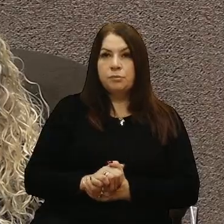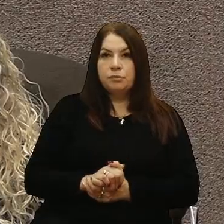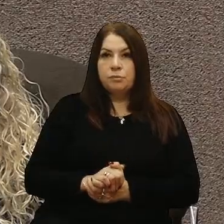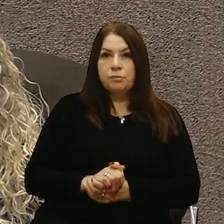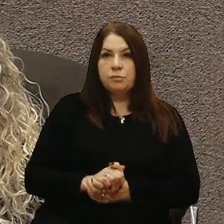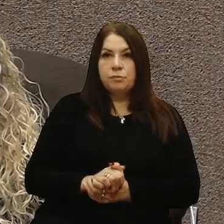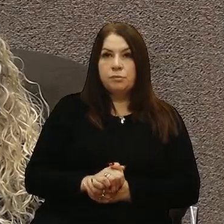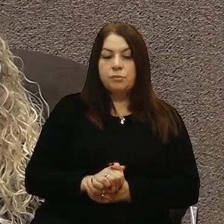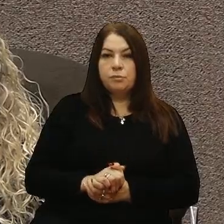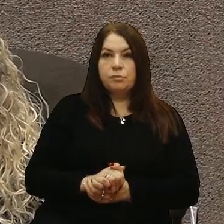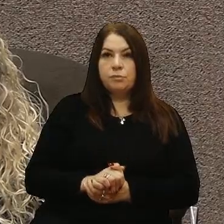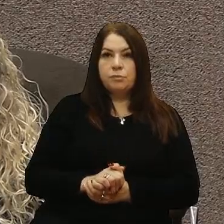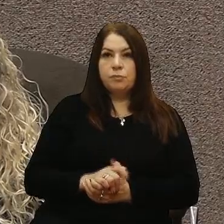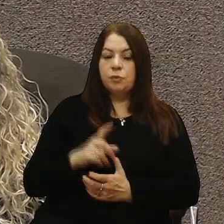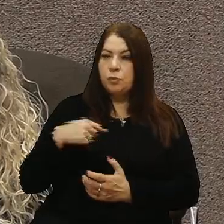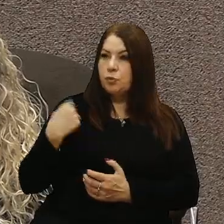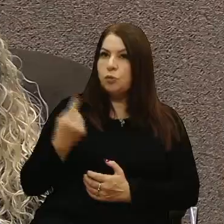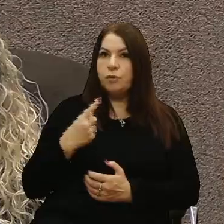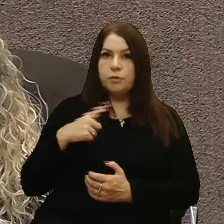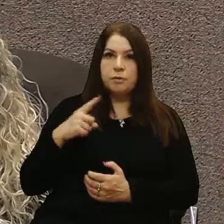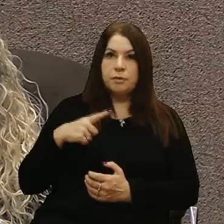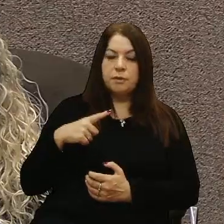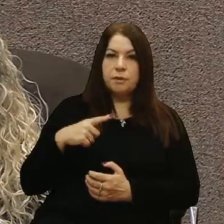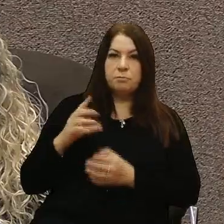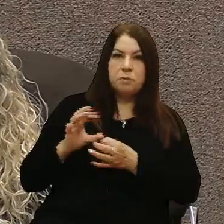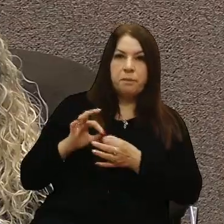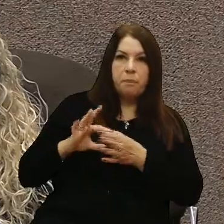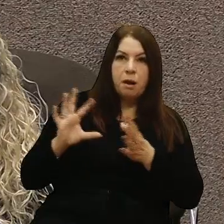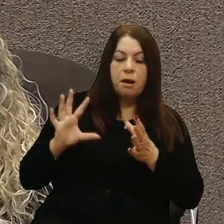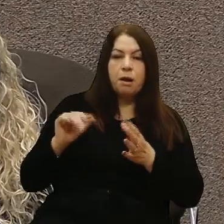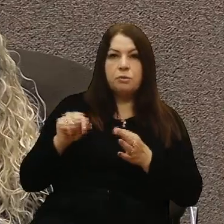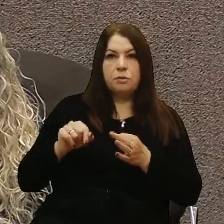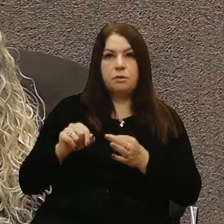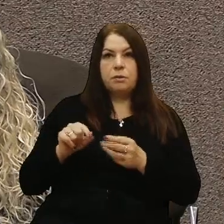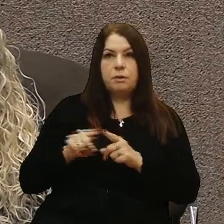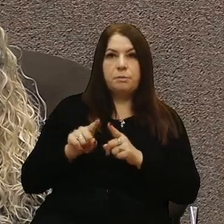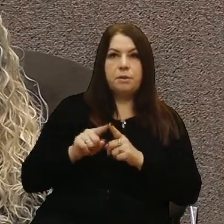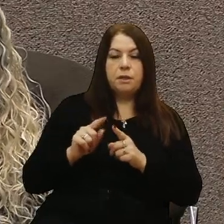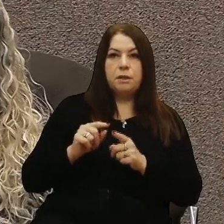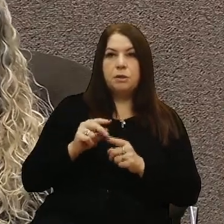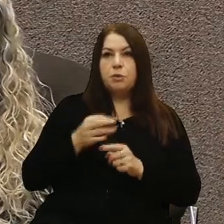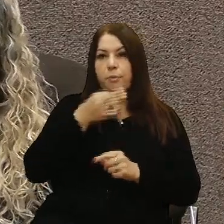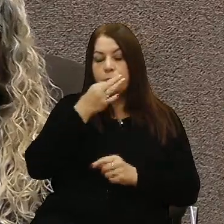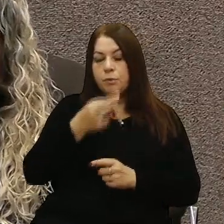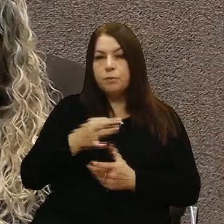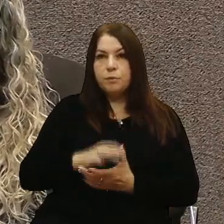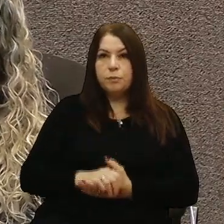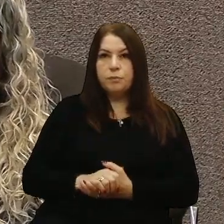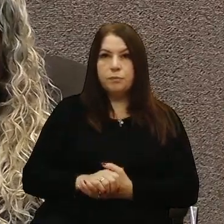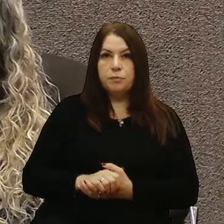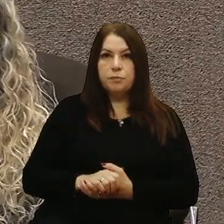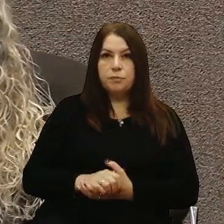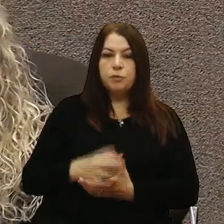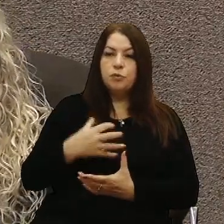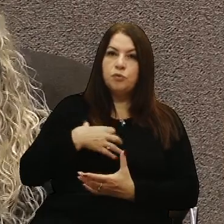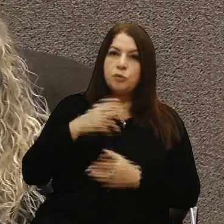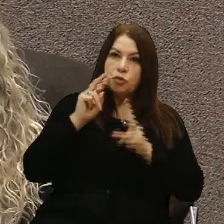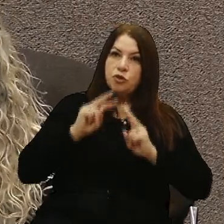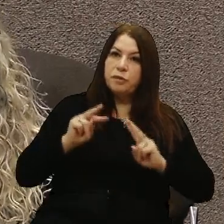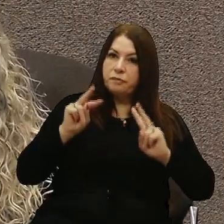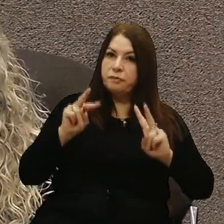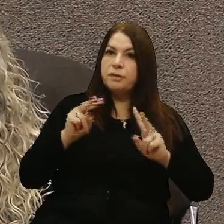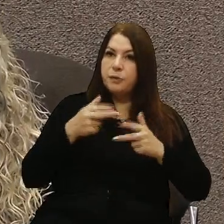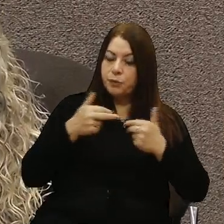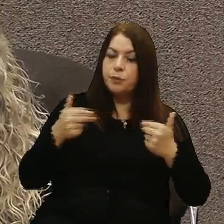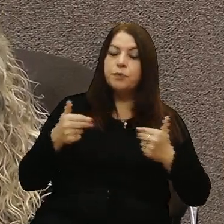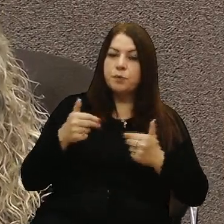Mas todos nós aqui temos as nossas liberdades e as nossas posições, a nossa forma de ver as